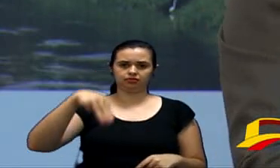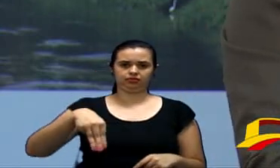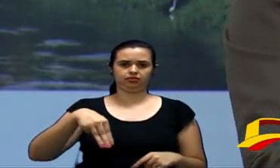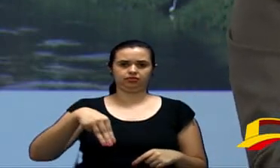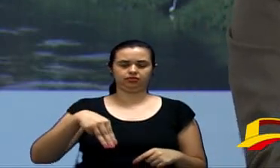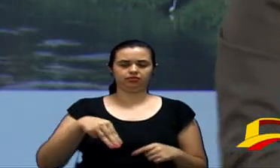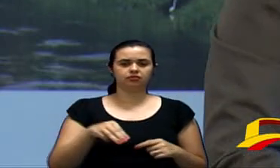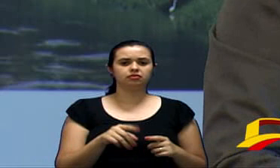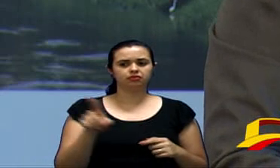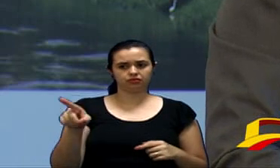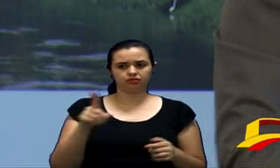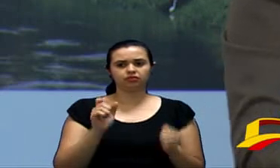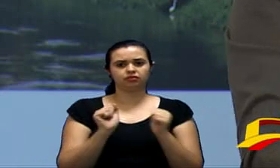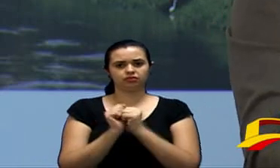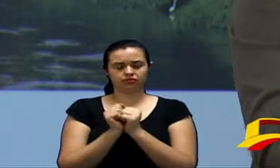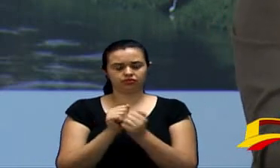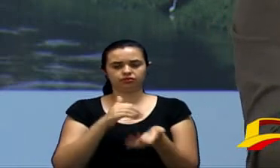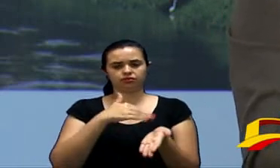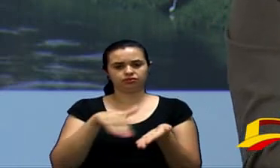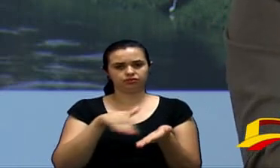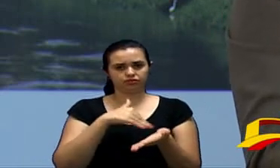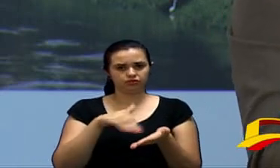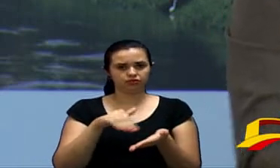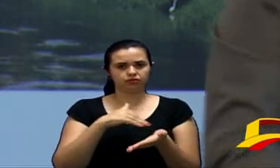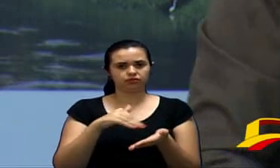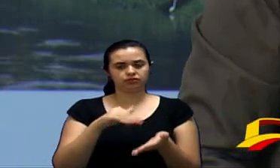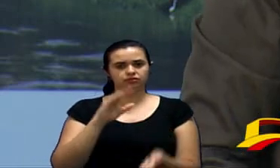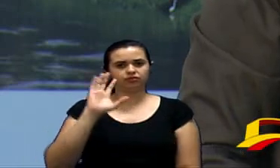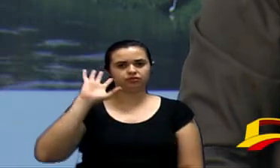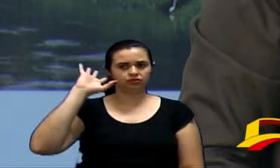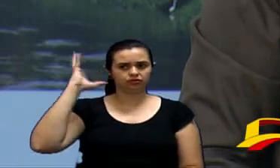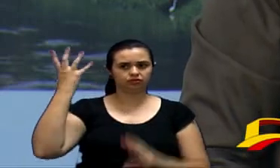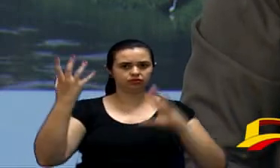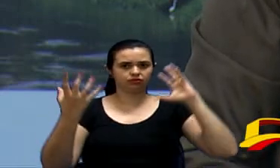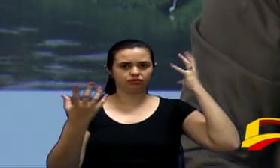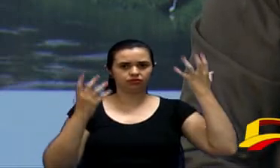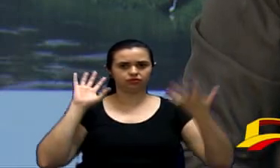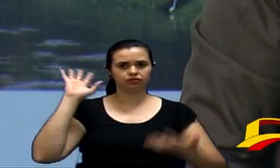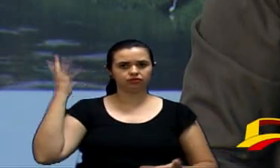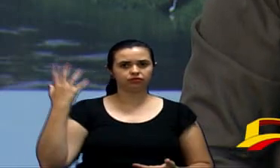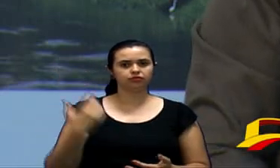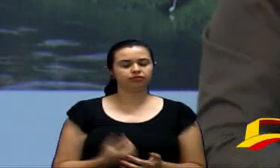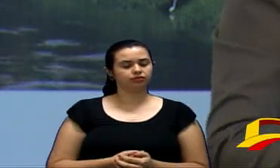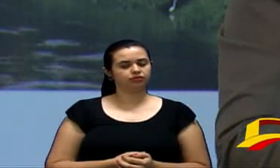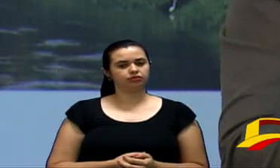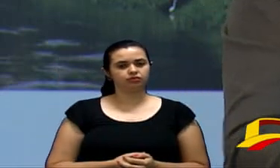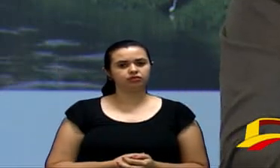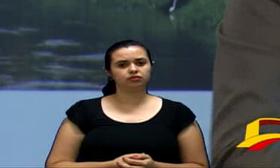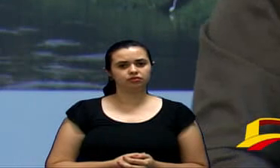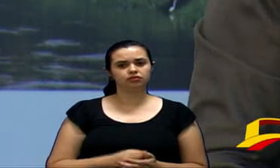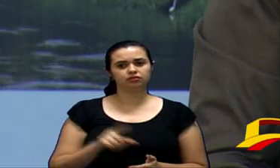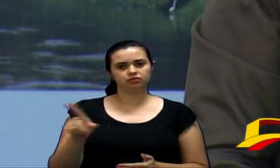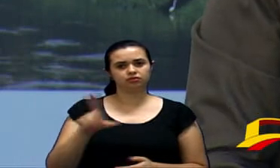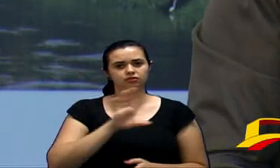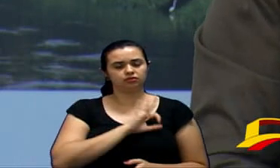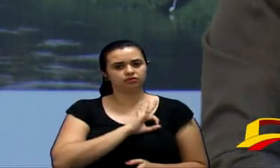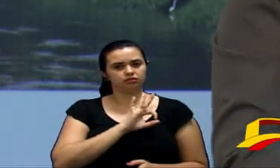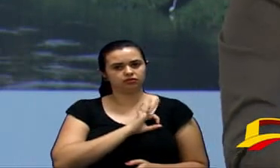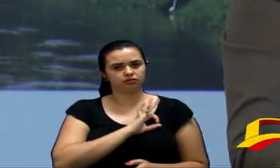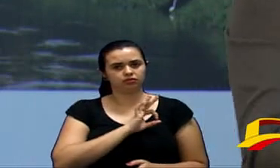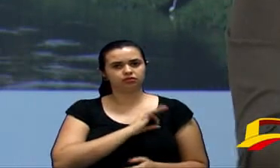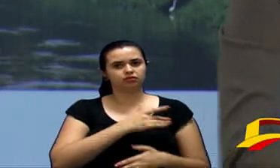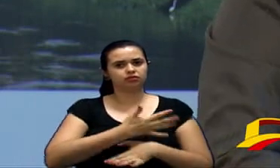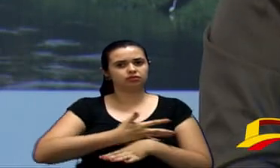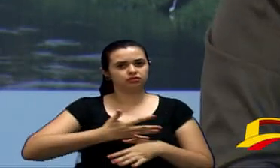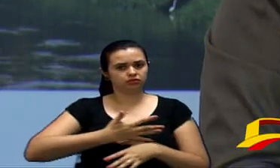junto ao secretário também para algumas situações que ocorreram de não ter como a Guarda Civil Municipal